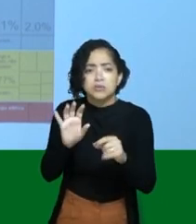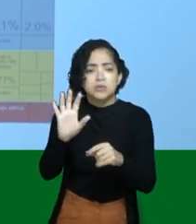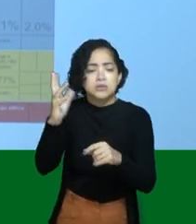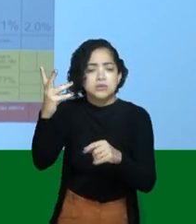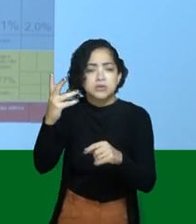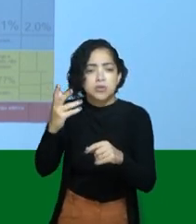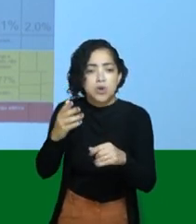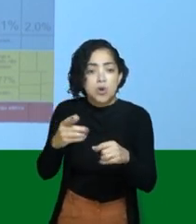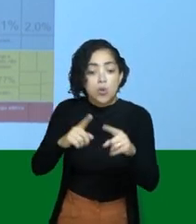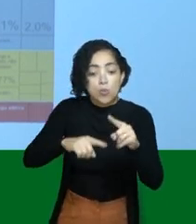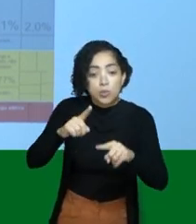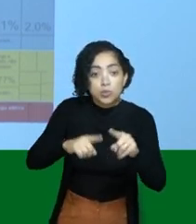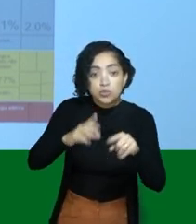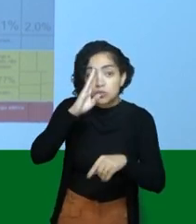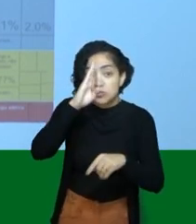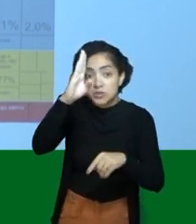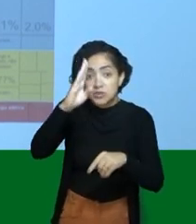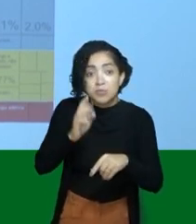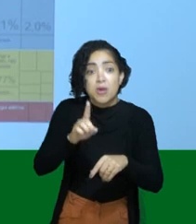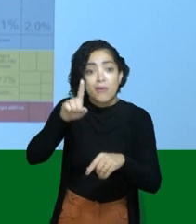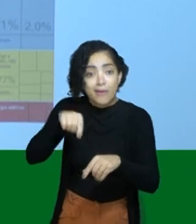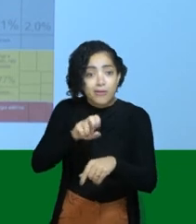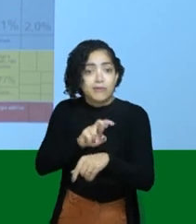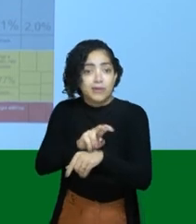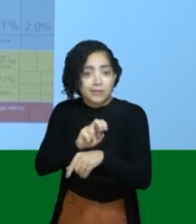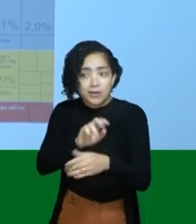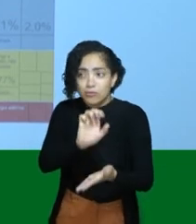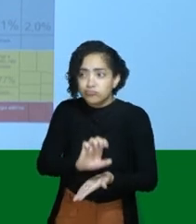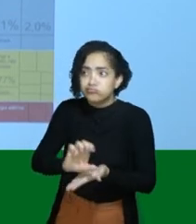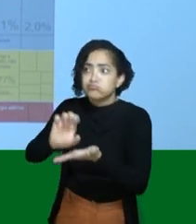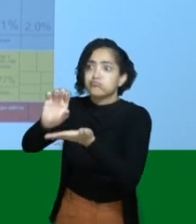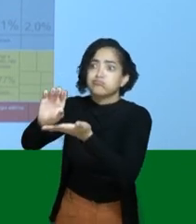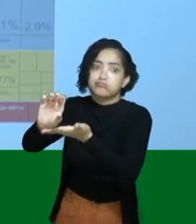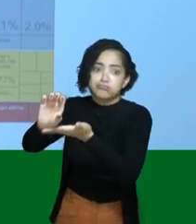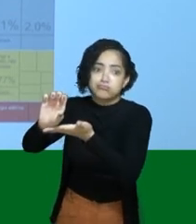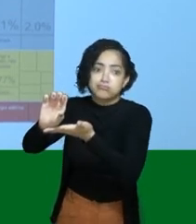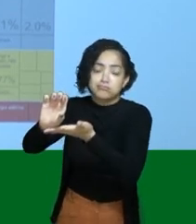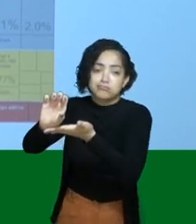produto principal que a gente importa agora é agrotóxico, que é para